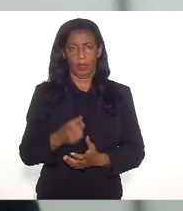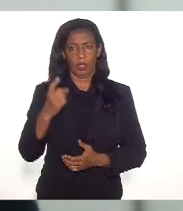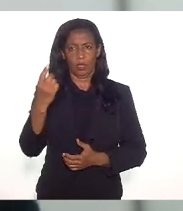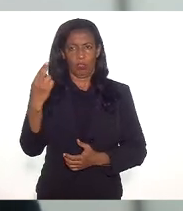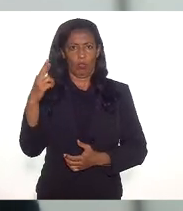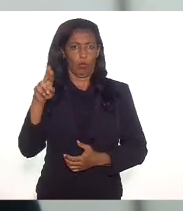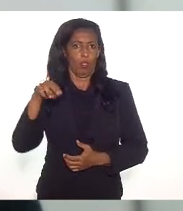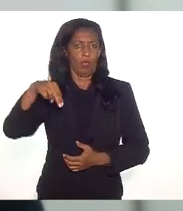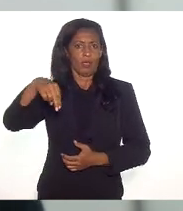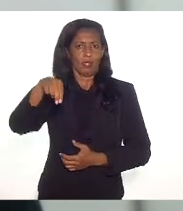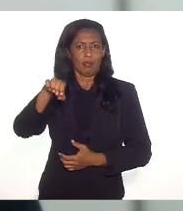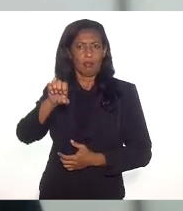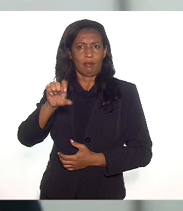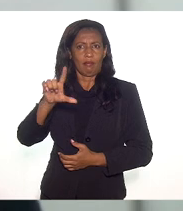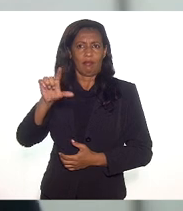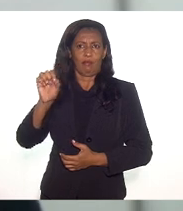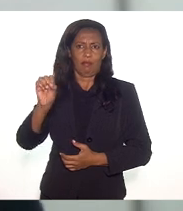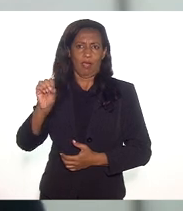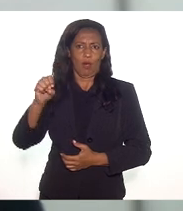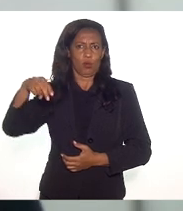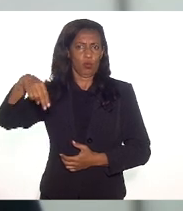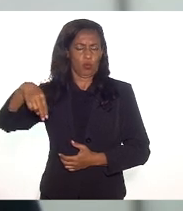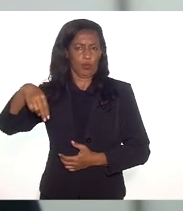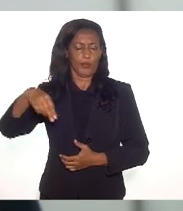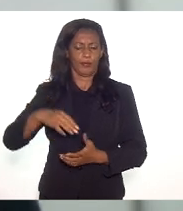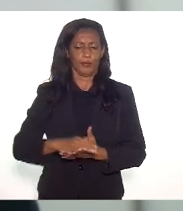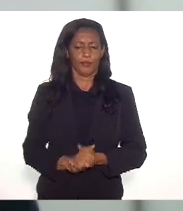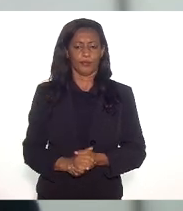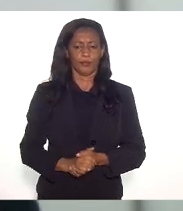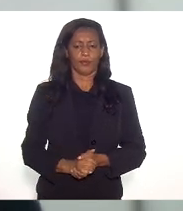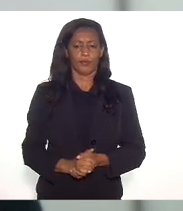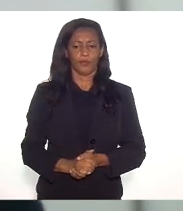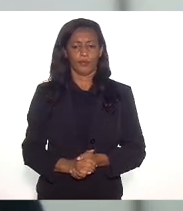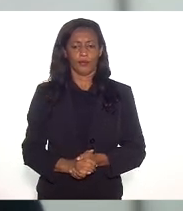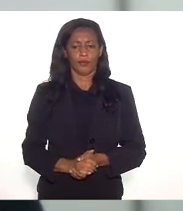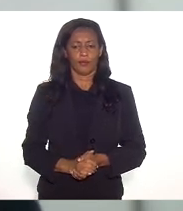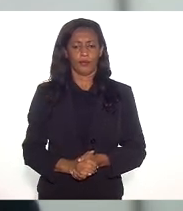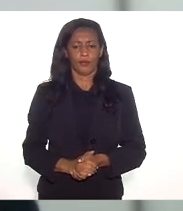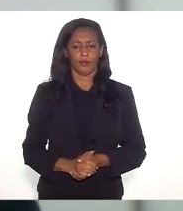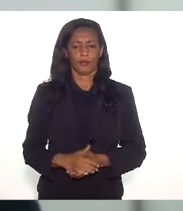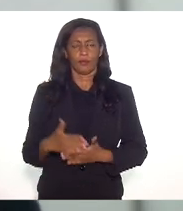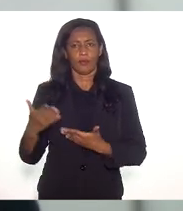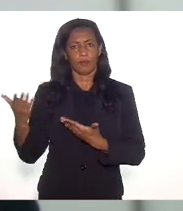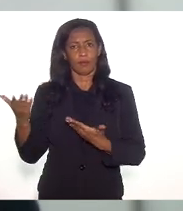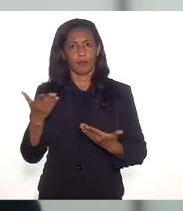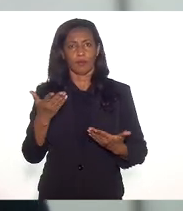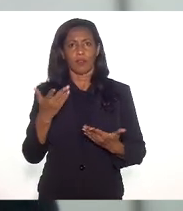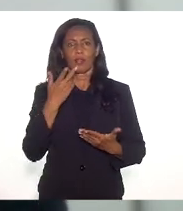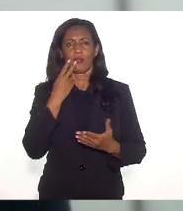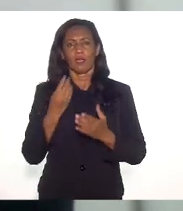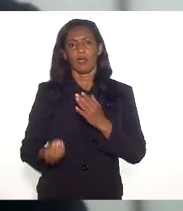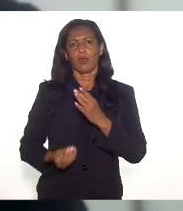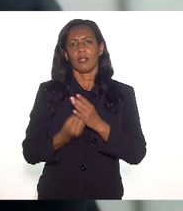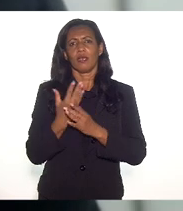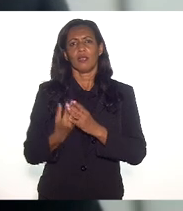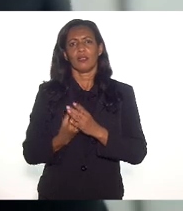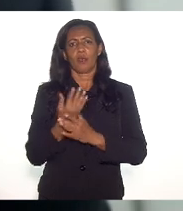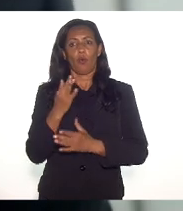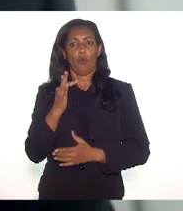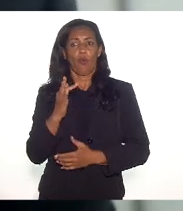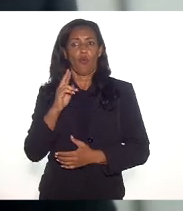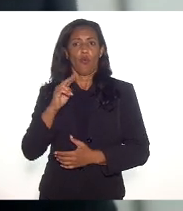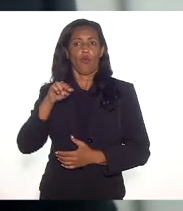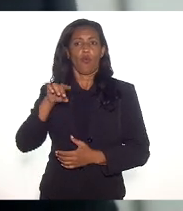Nelson Rocha, para que se pronuncie sobre a questão da criação do Fundo Soberano.